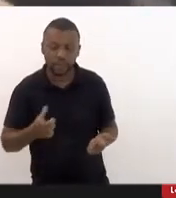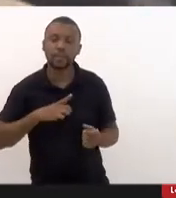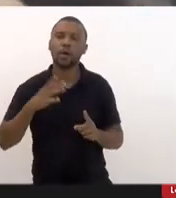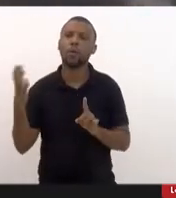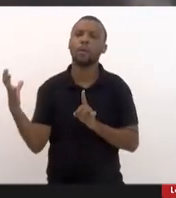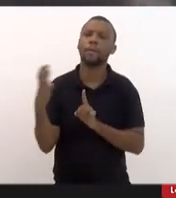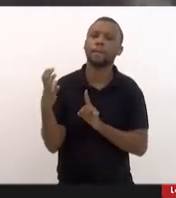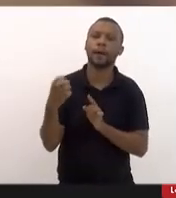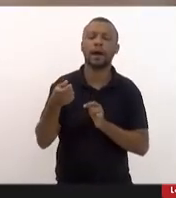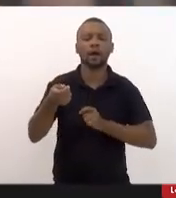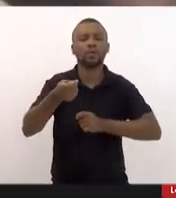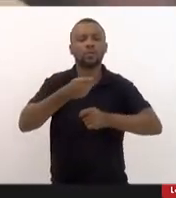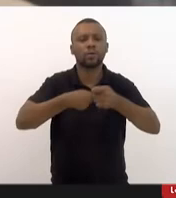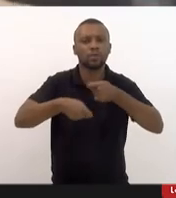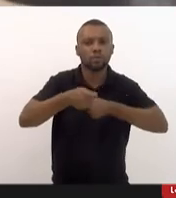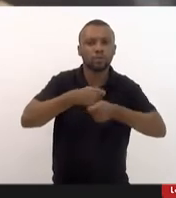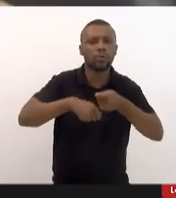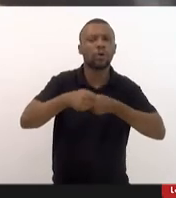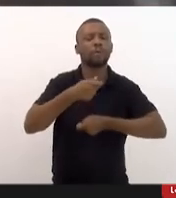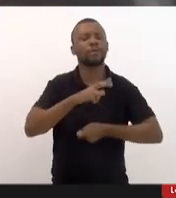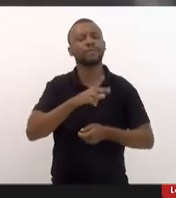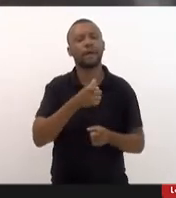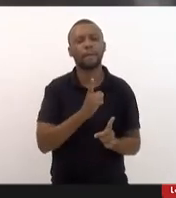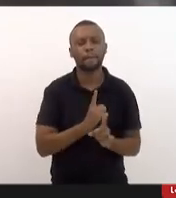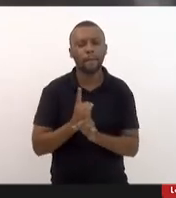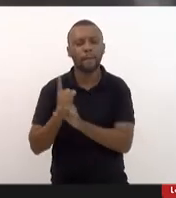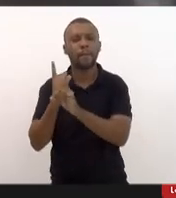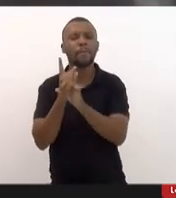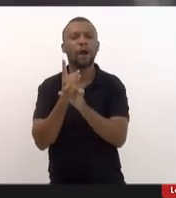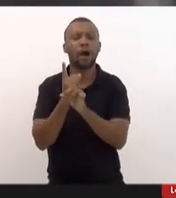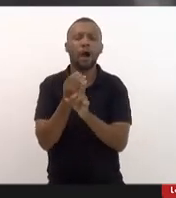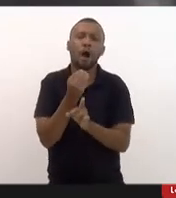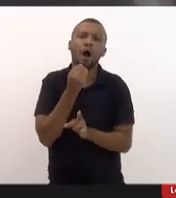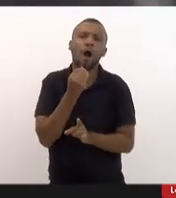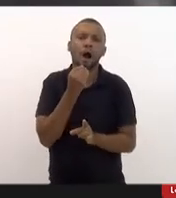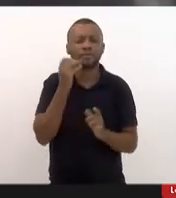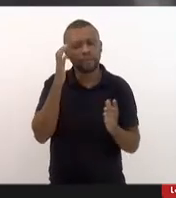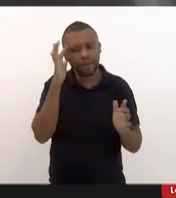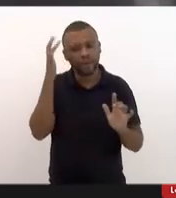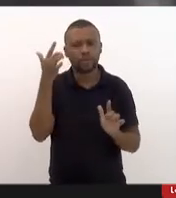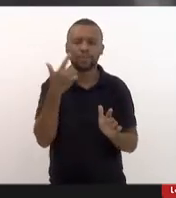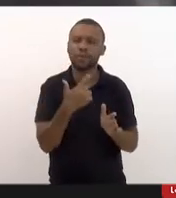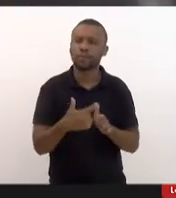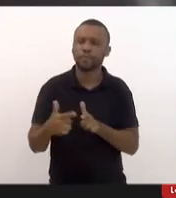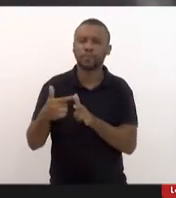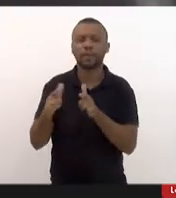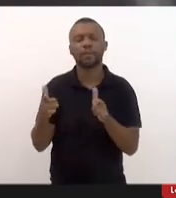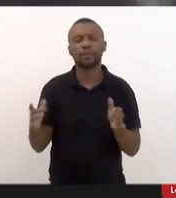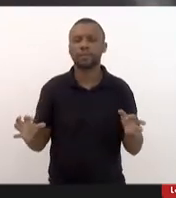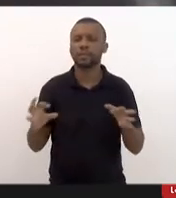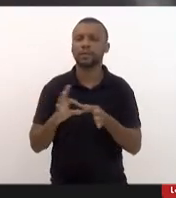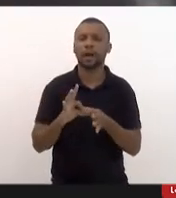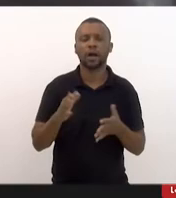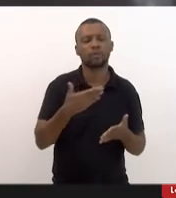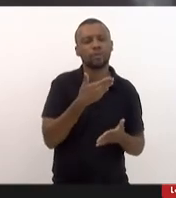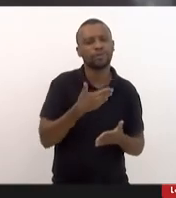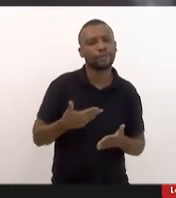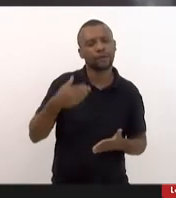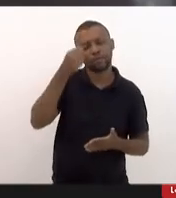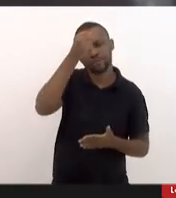como uma, vai conflita, obviamente, com autonomia municipal, de ocupação de solo,